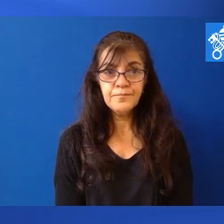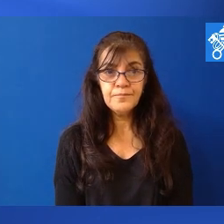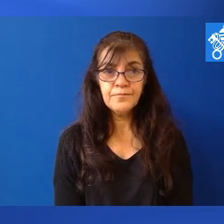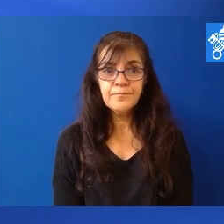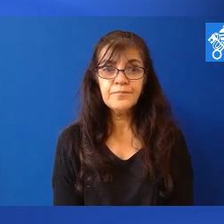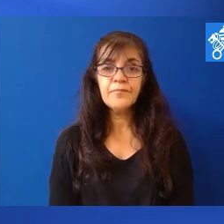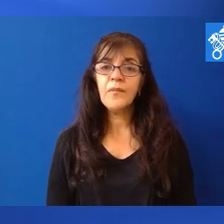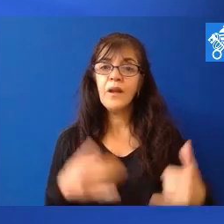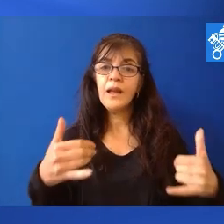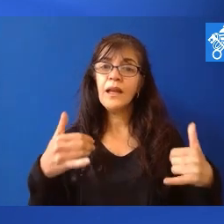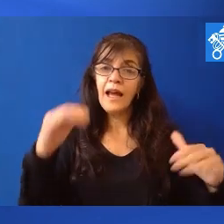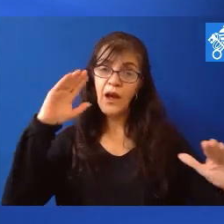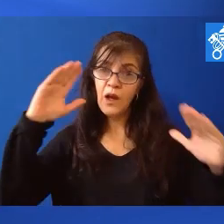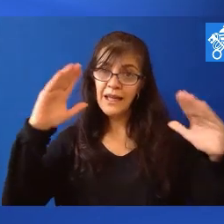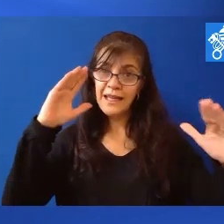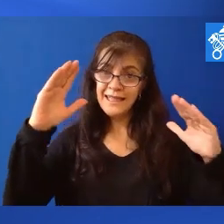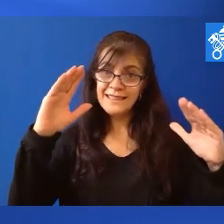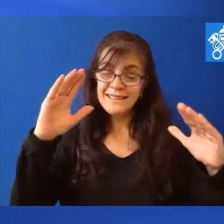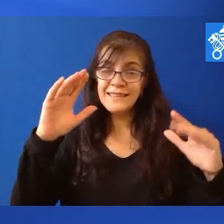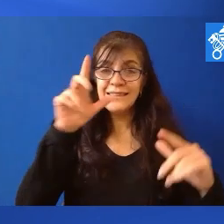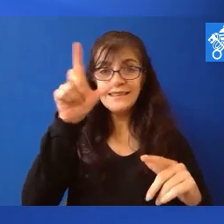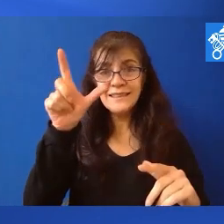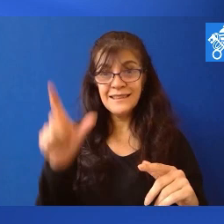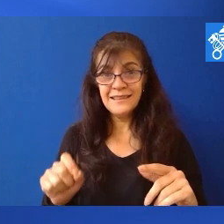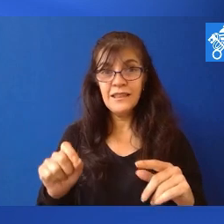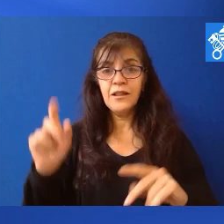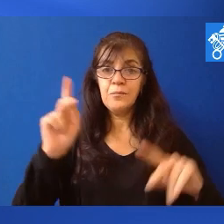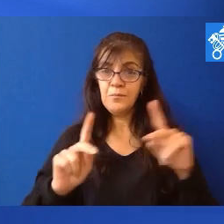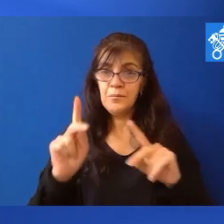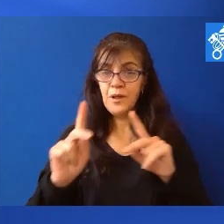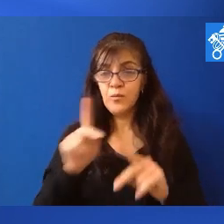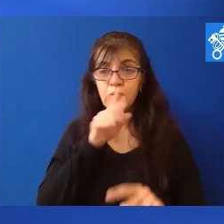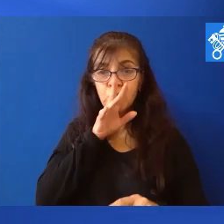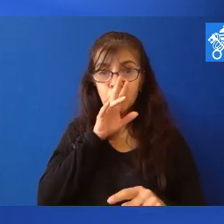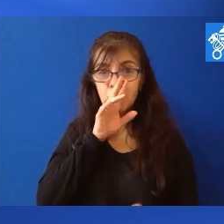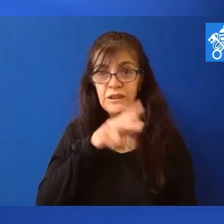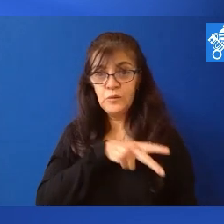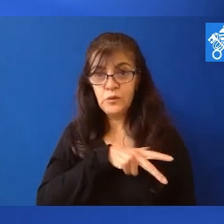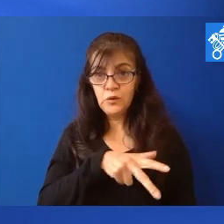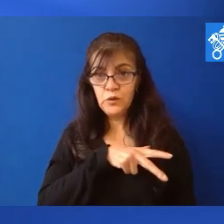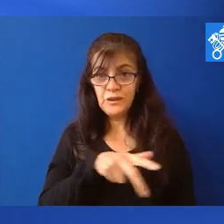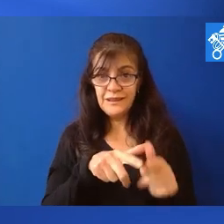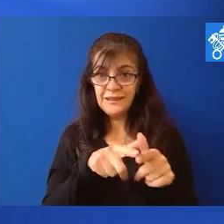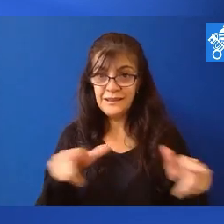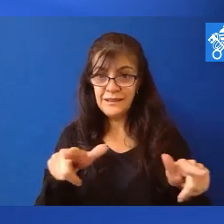Agora o Santo Padre saúda em italiano os fiéis da língua portuguesa.